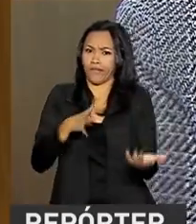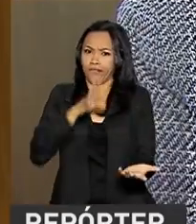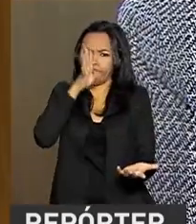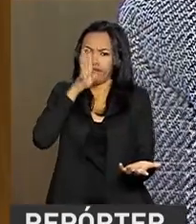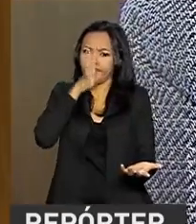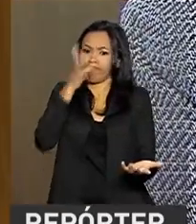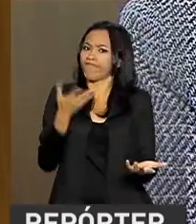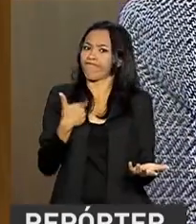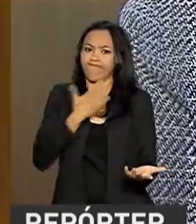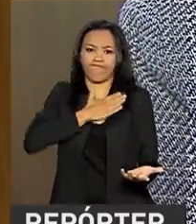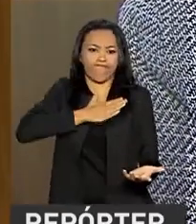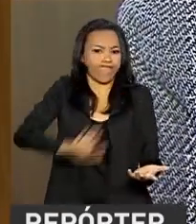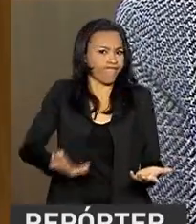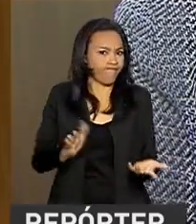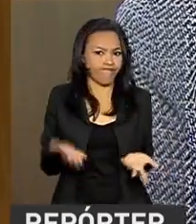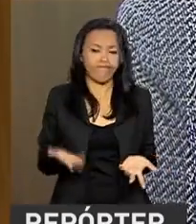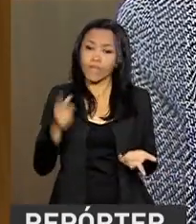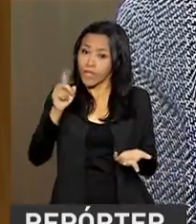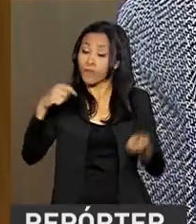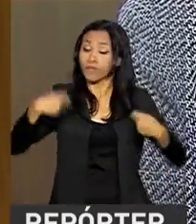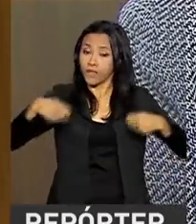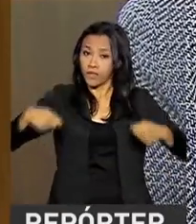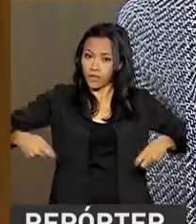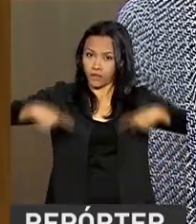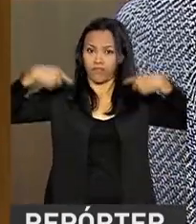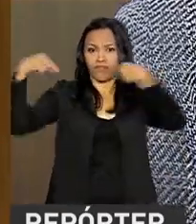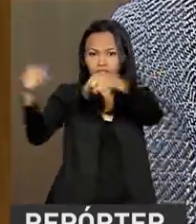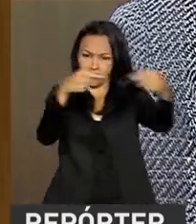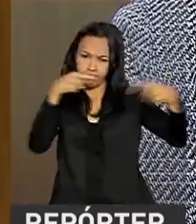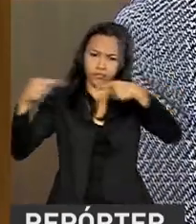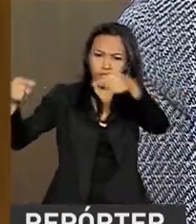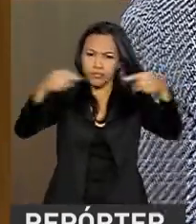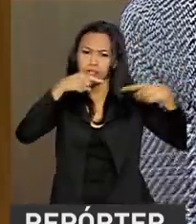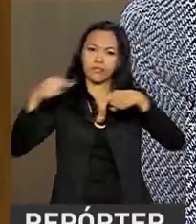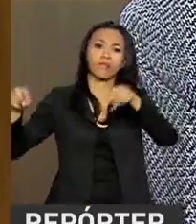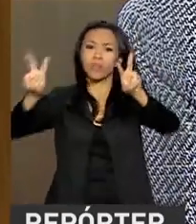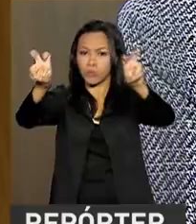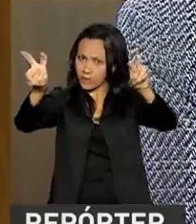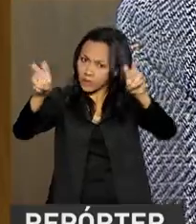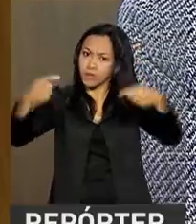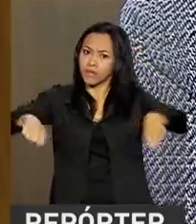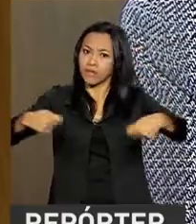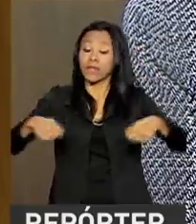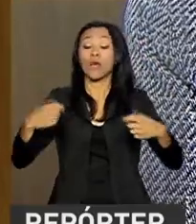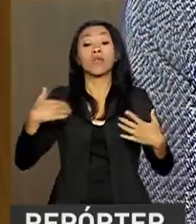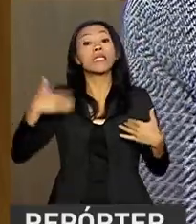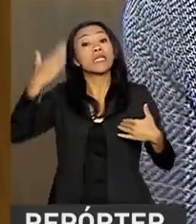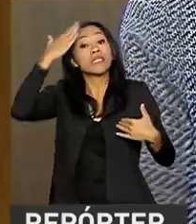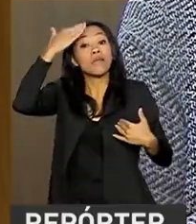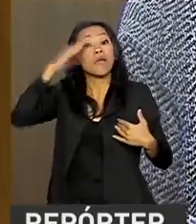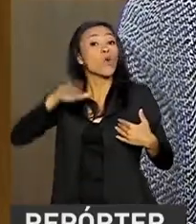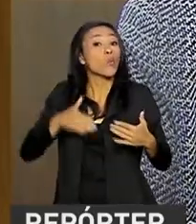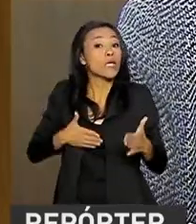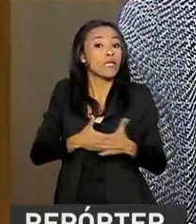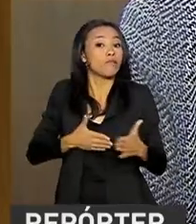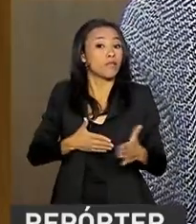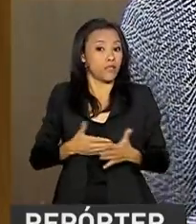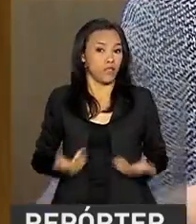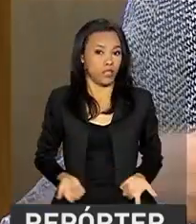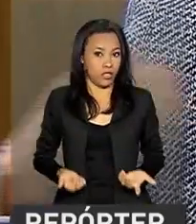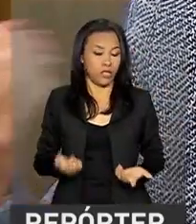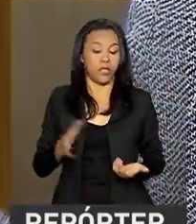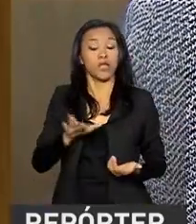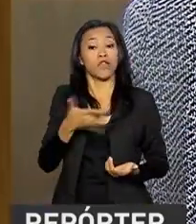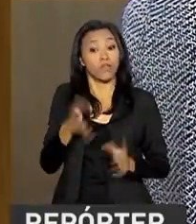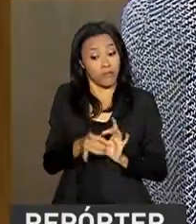sim e se esse debate é necessário é necessário mas você tem que saber o limite de onde começa a sua liberdade